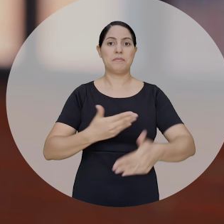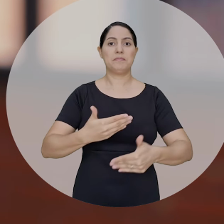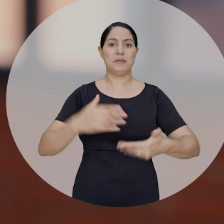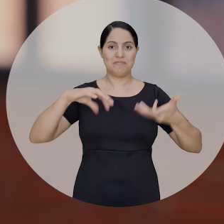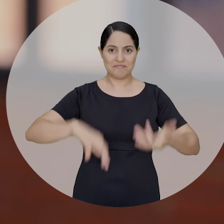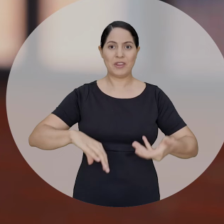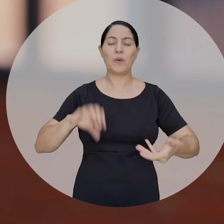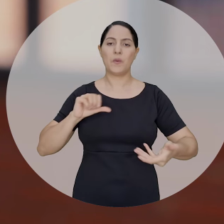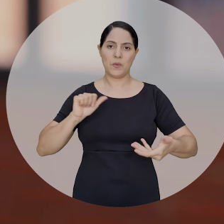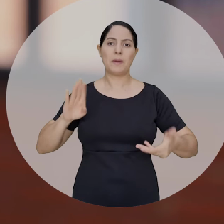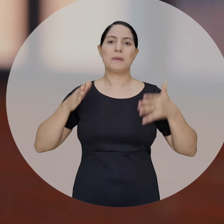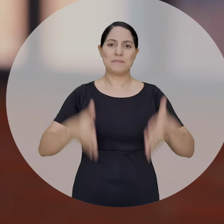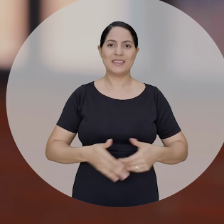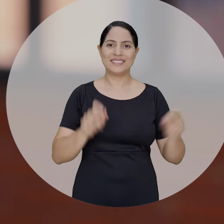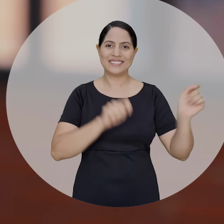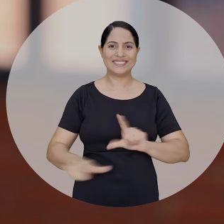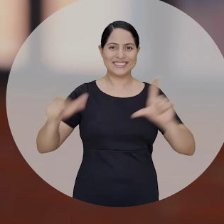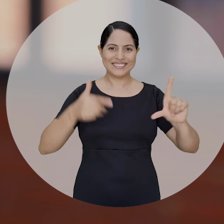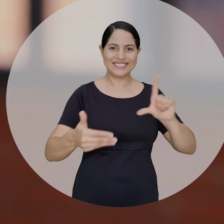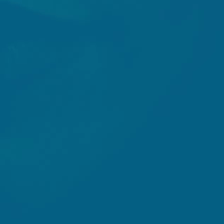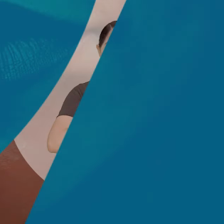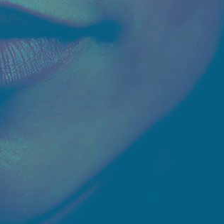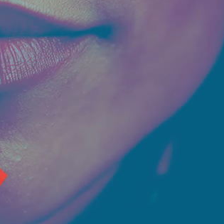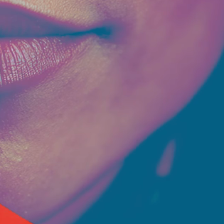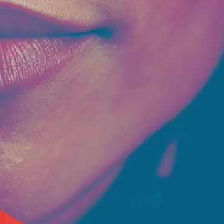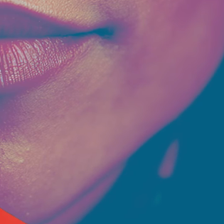OAB Nacional. Pela Ordem está no ar.